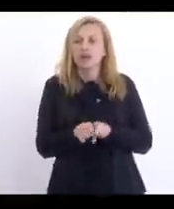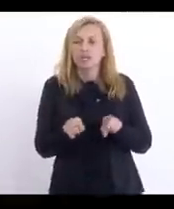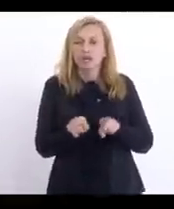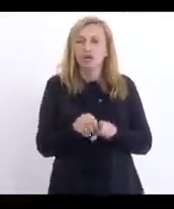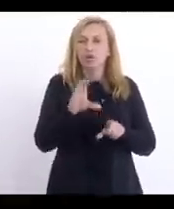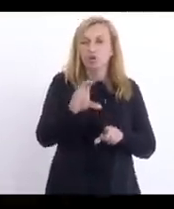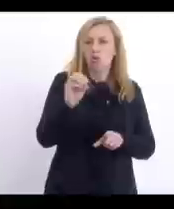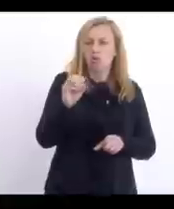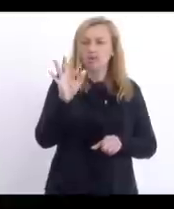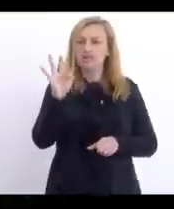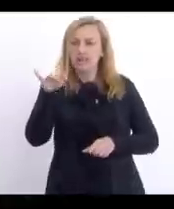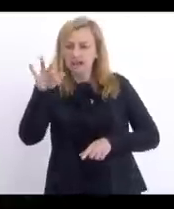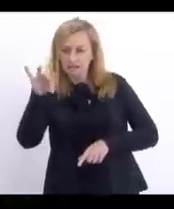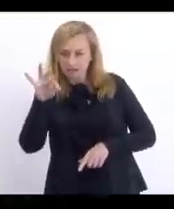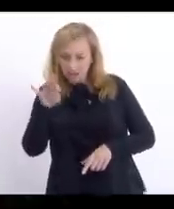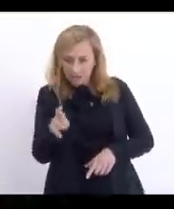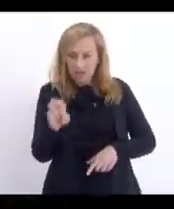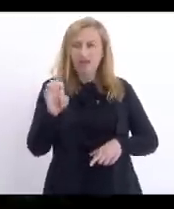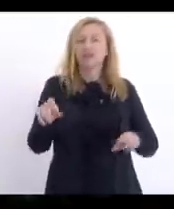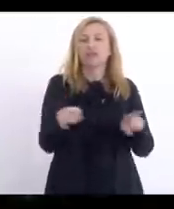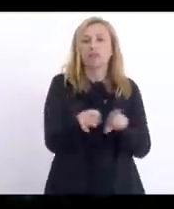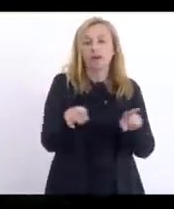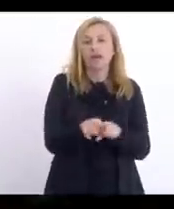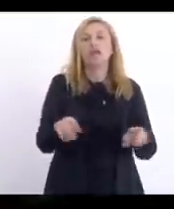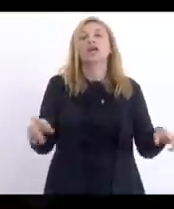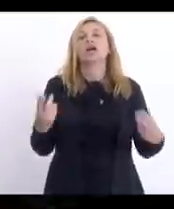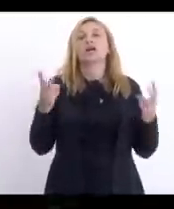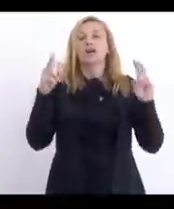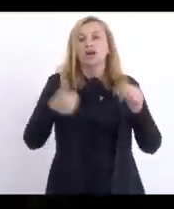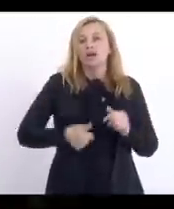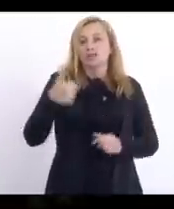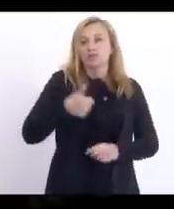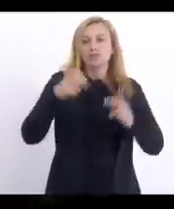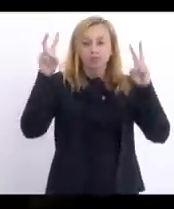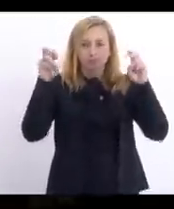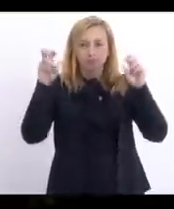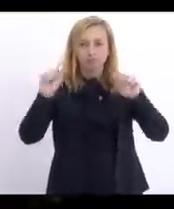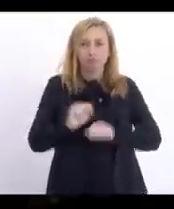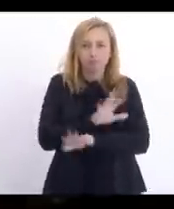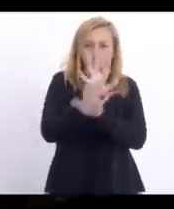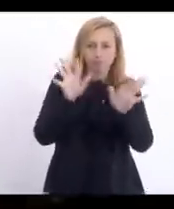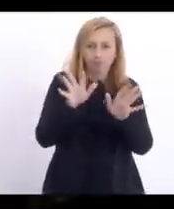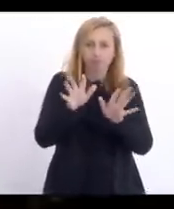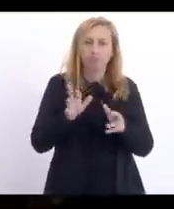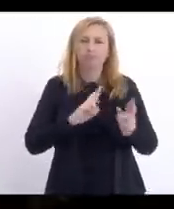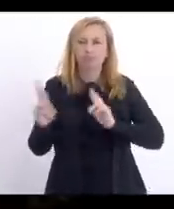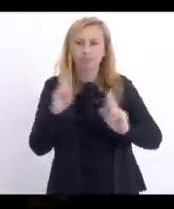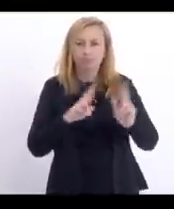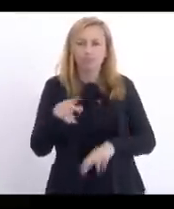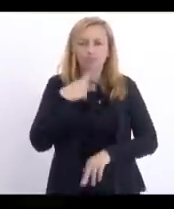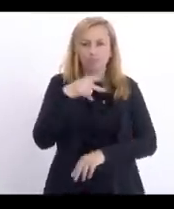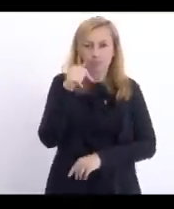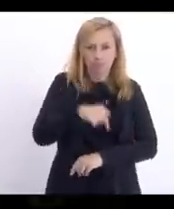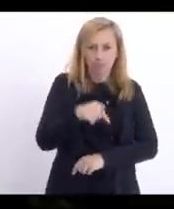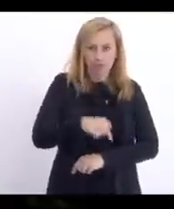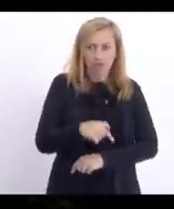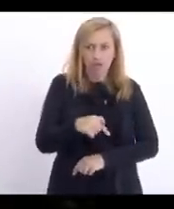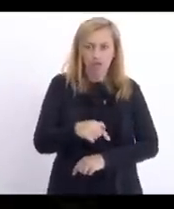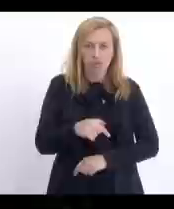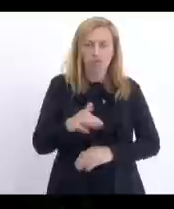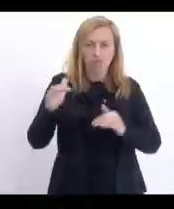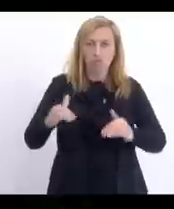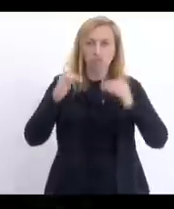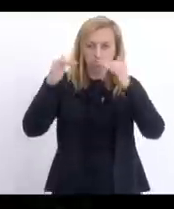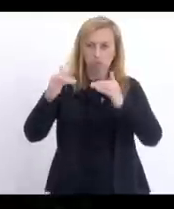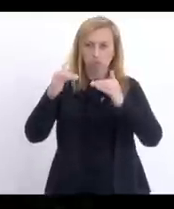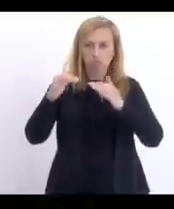também. Então, a primeira questão clara em relação ao que falou aqui o senhor